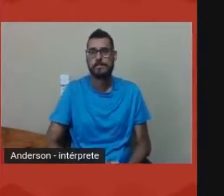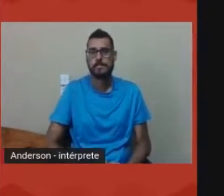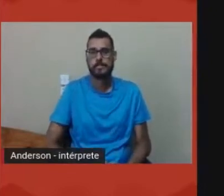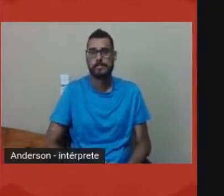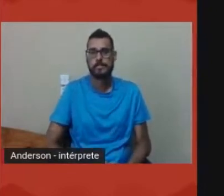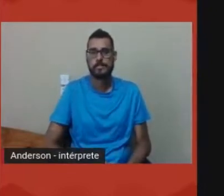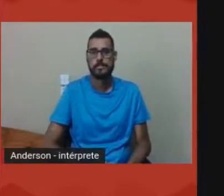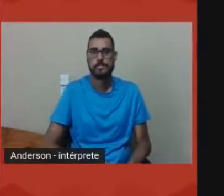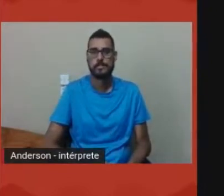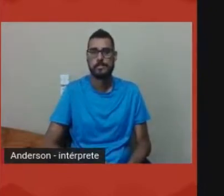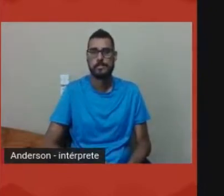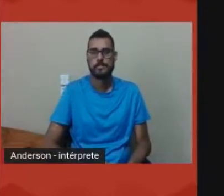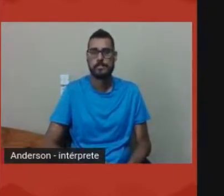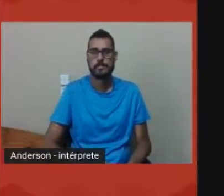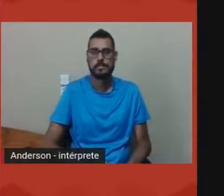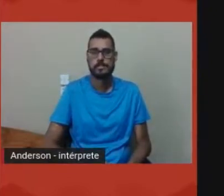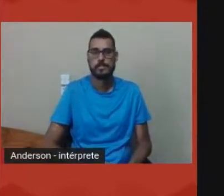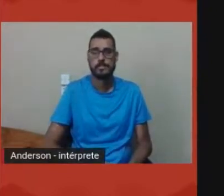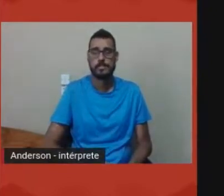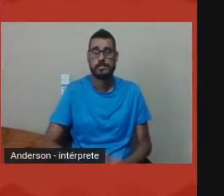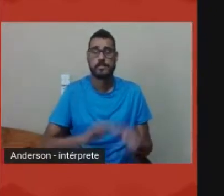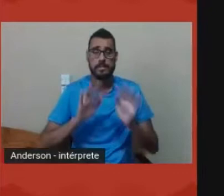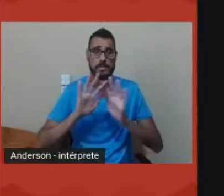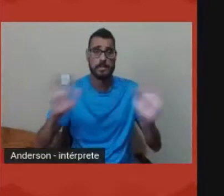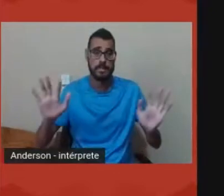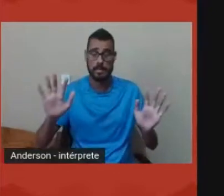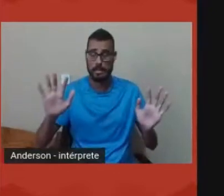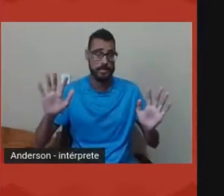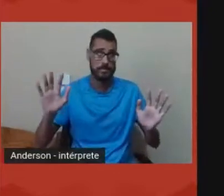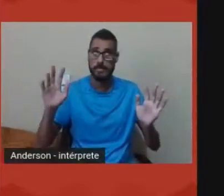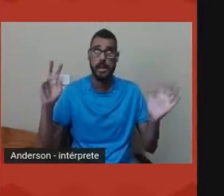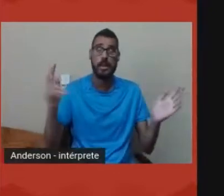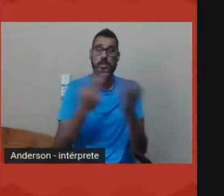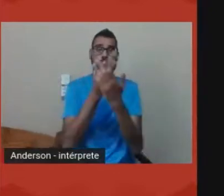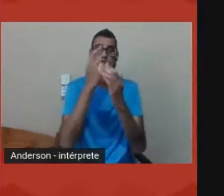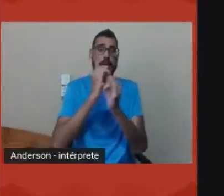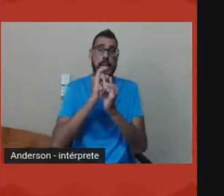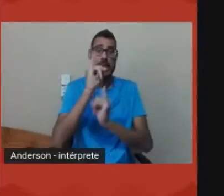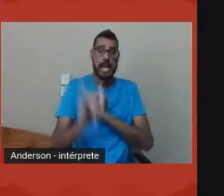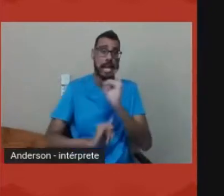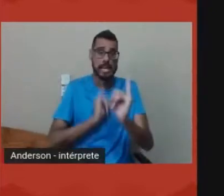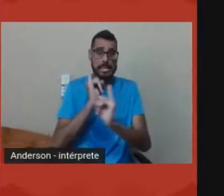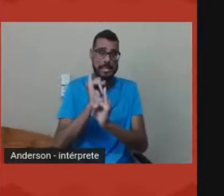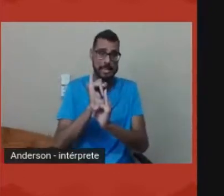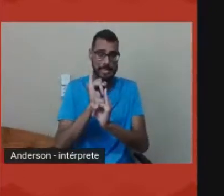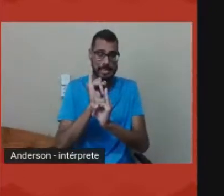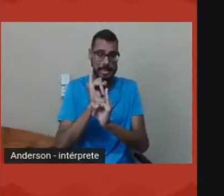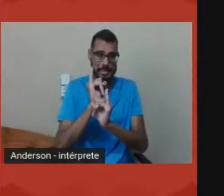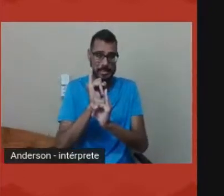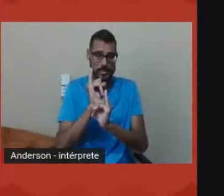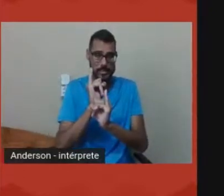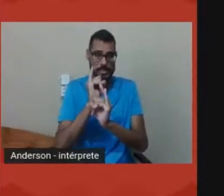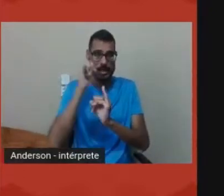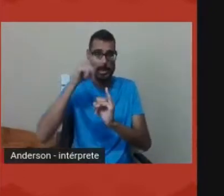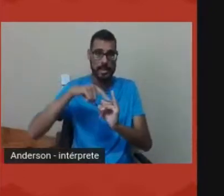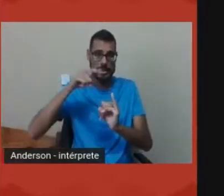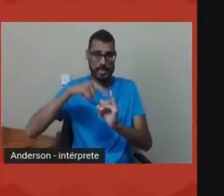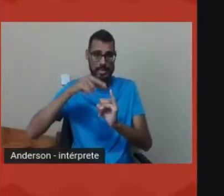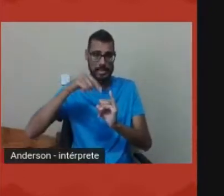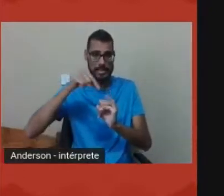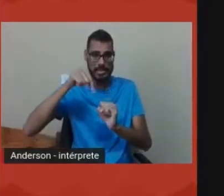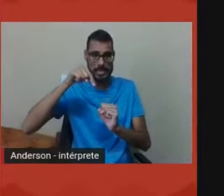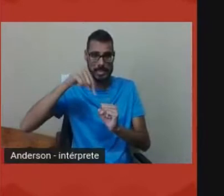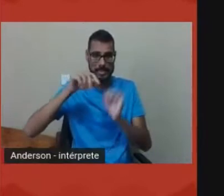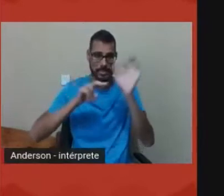Pessoal, fortes emoções. Caiu a internet aqui no campus. Acabei de acionar o meu backup, porque a vida é assim, né?